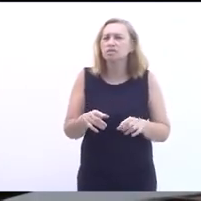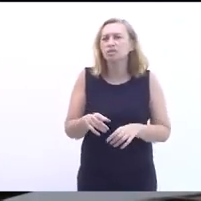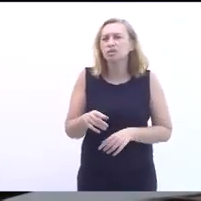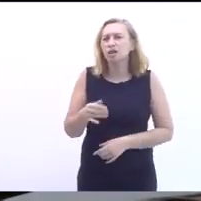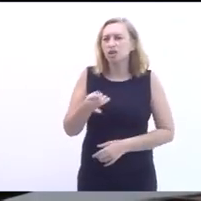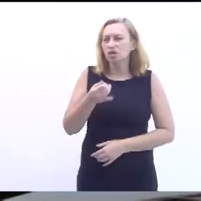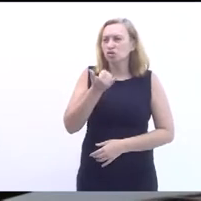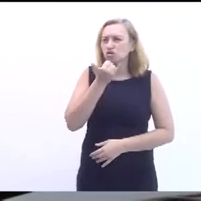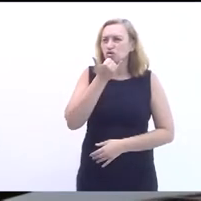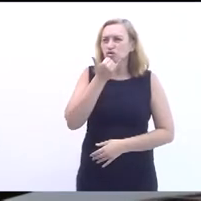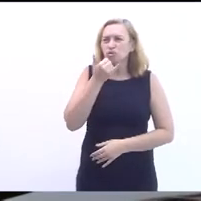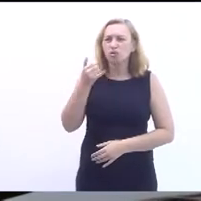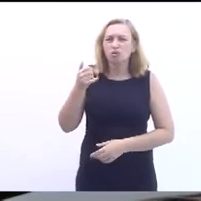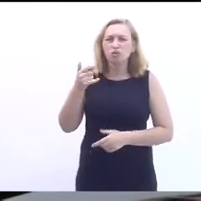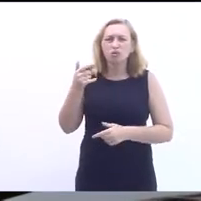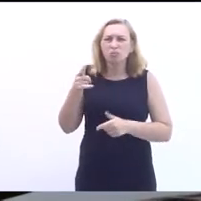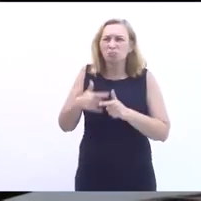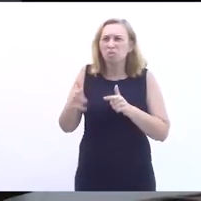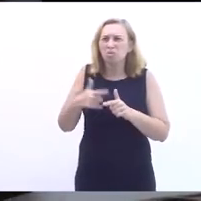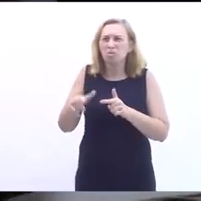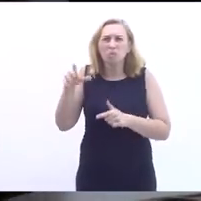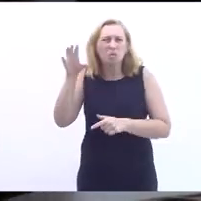Ok e